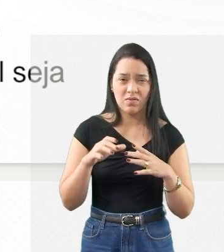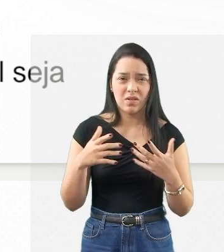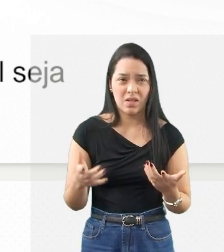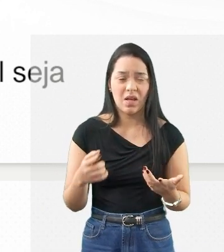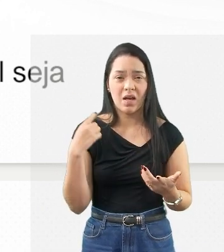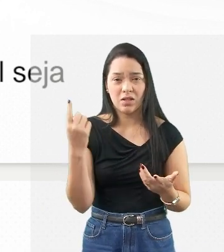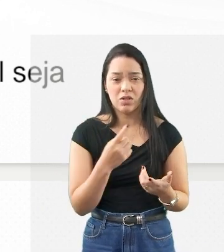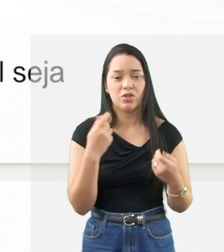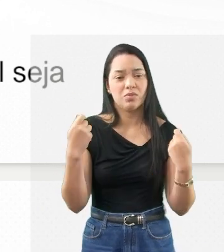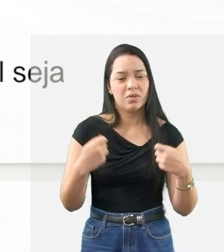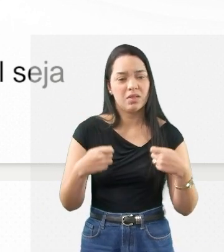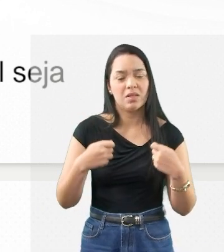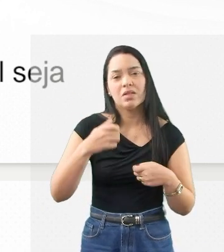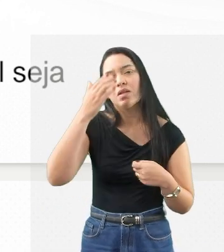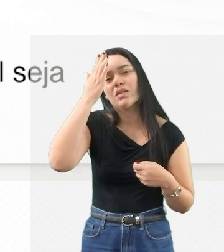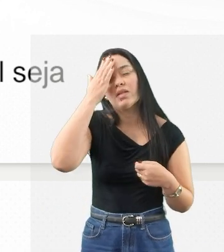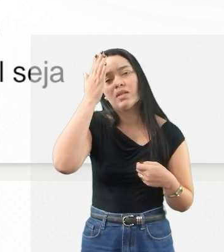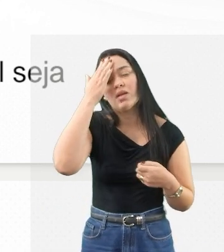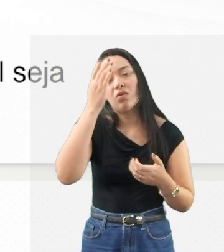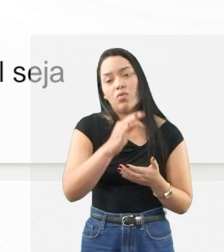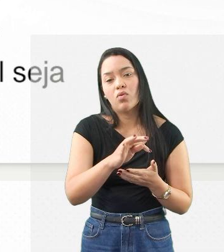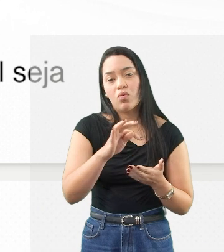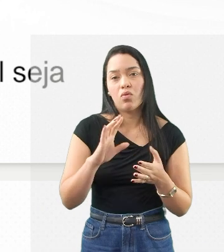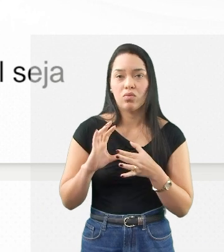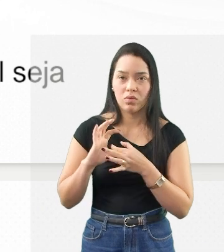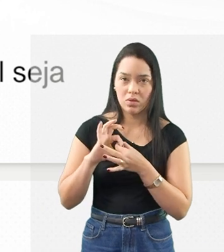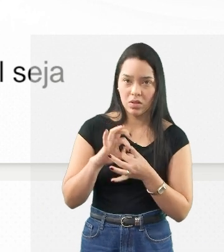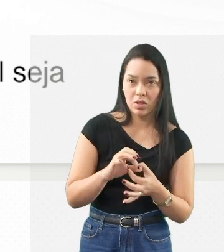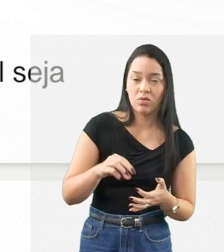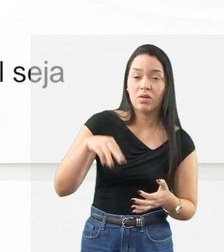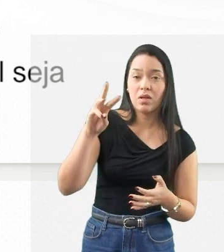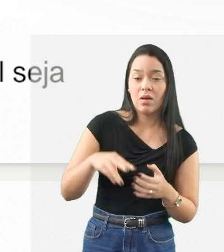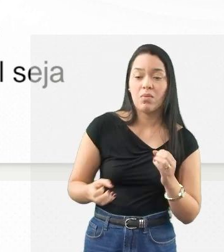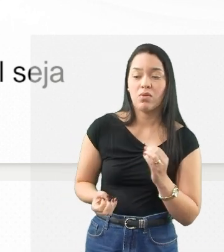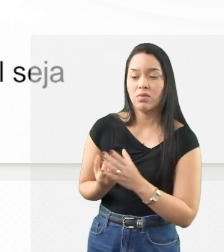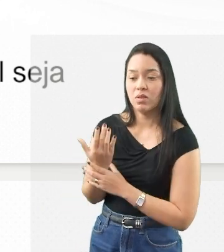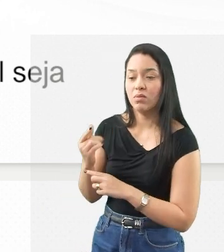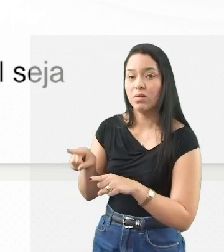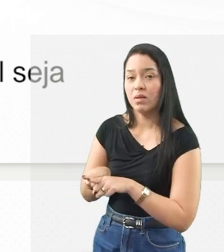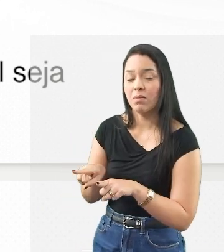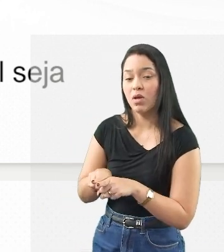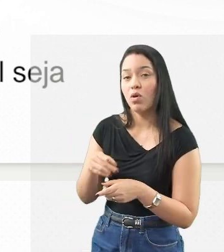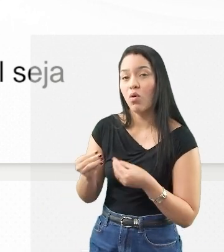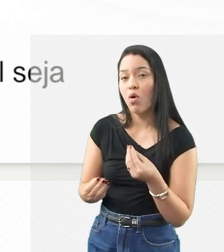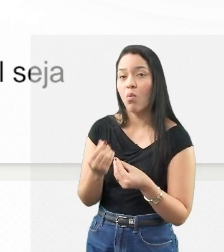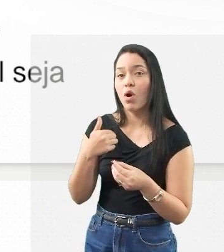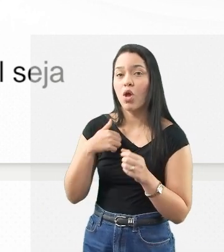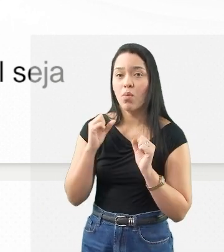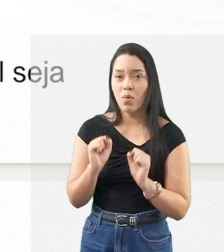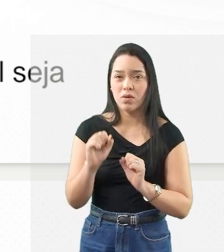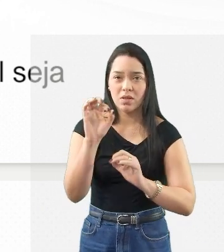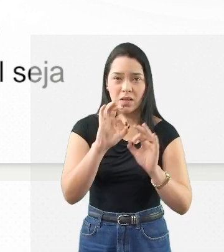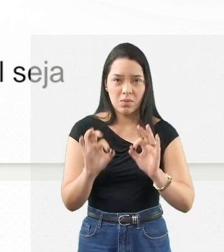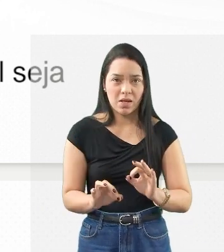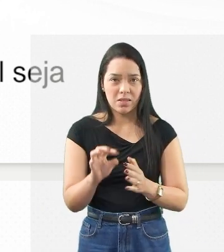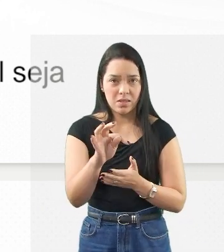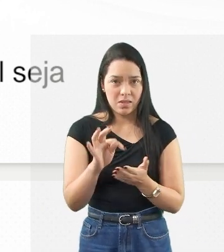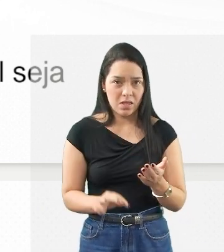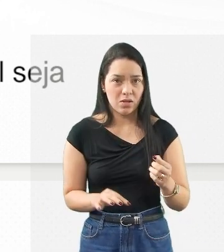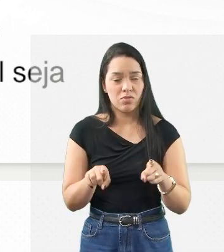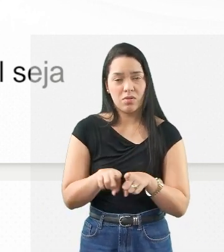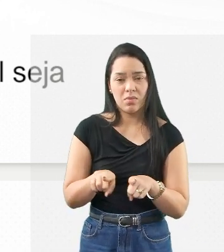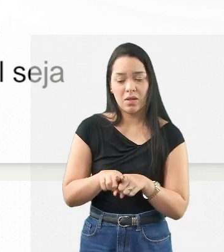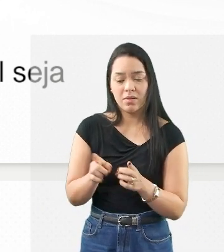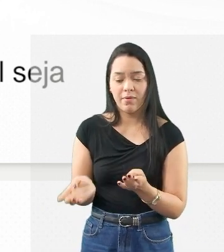a gente precisa entender o contexto para quem vai ser produzido, a finalidade e como eu posso elaborar esse texto, e no caso esse